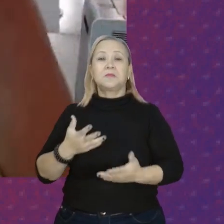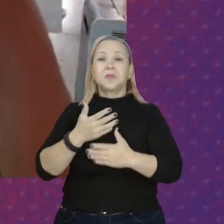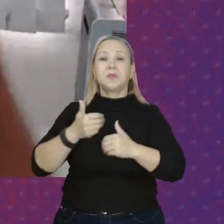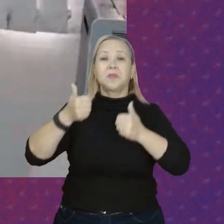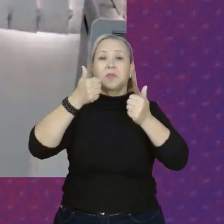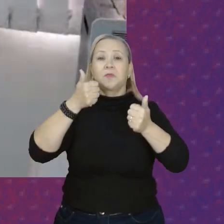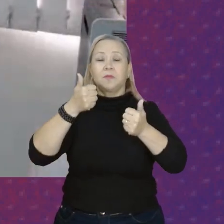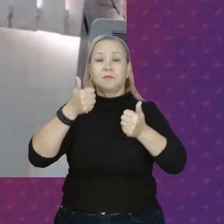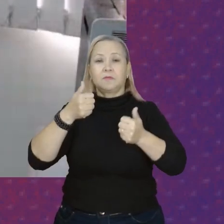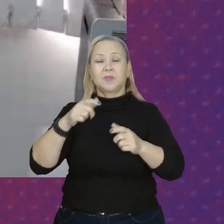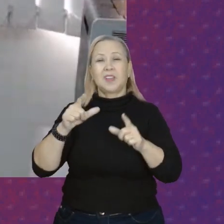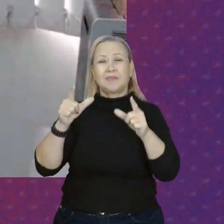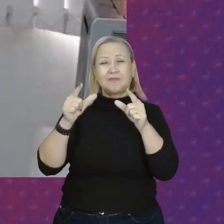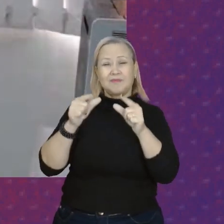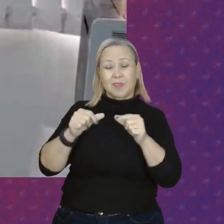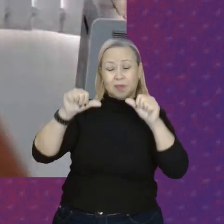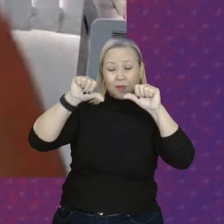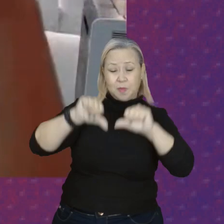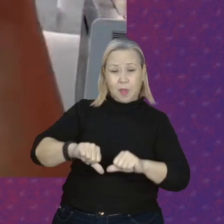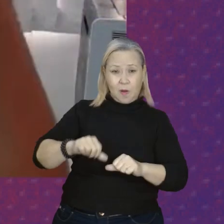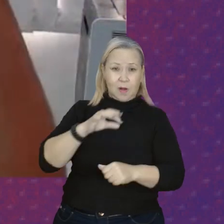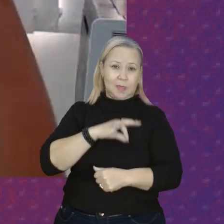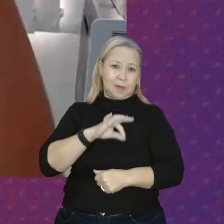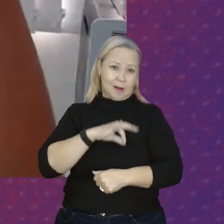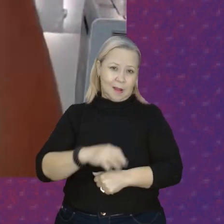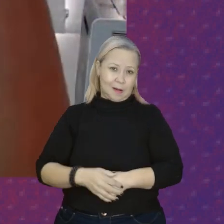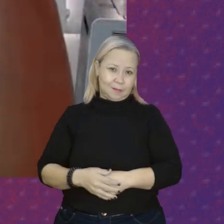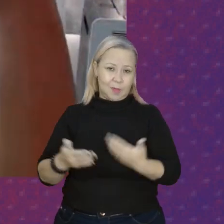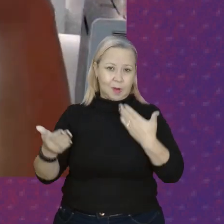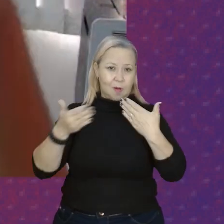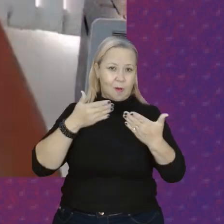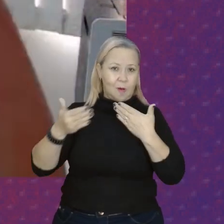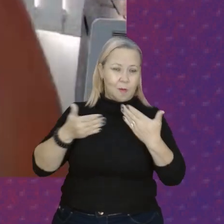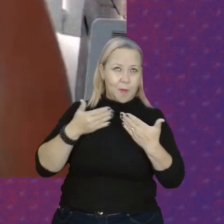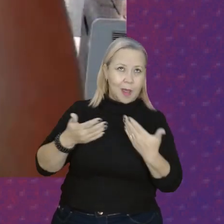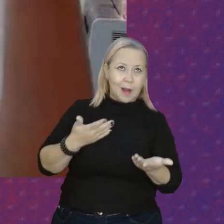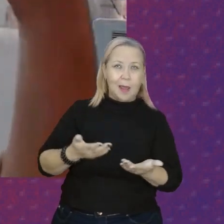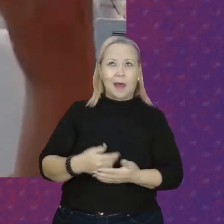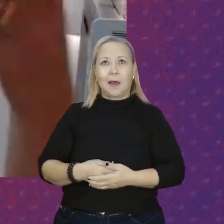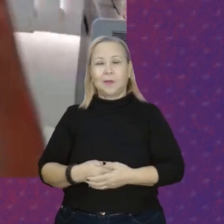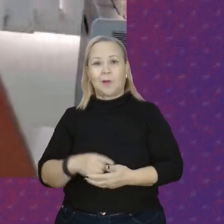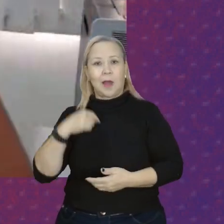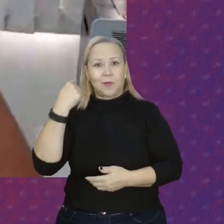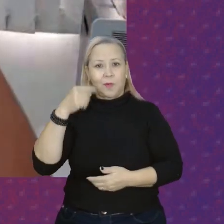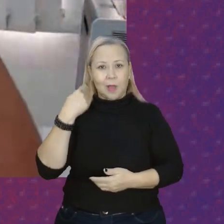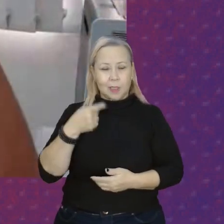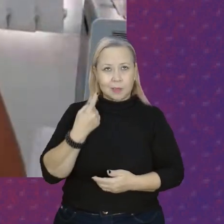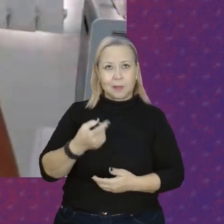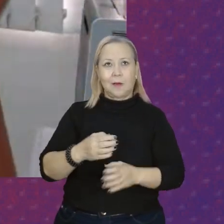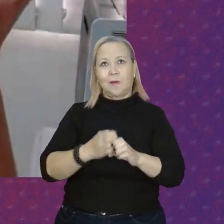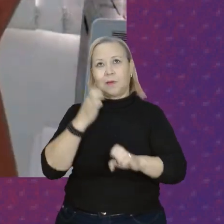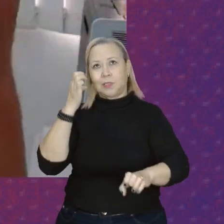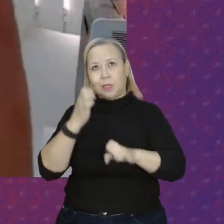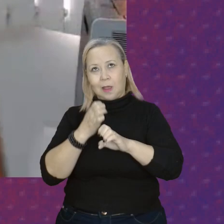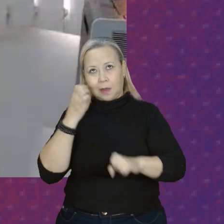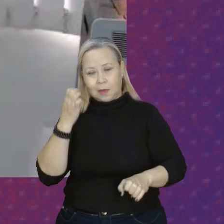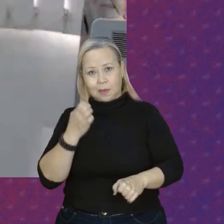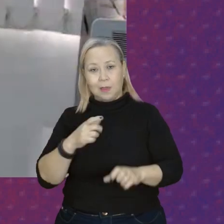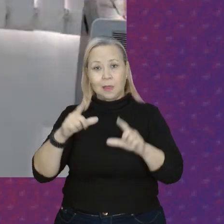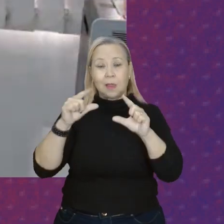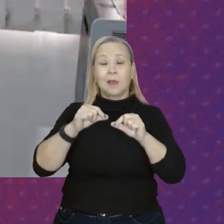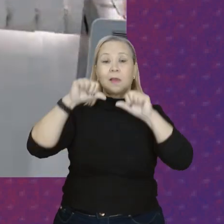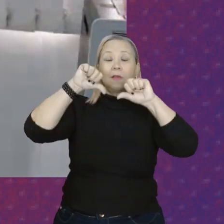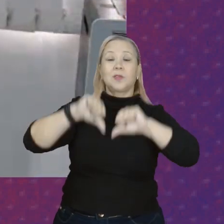outras carreiras tradicionais, como a medicina, né, a advocacia, a engenharia, né? Então, a